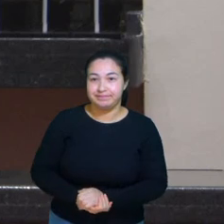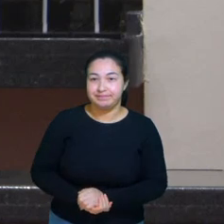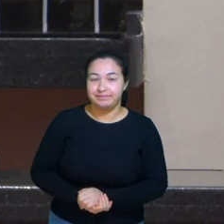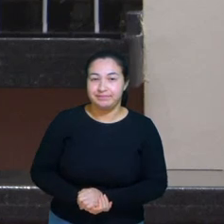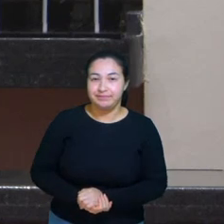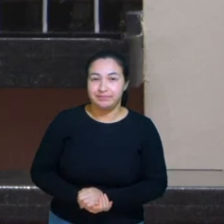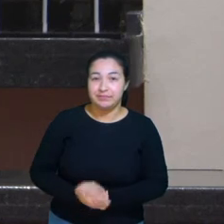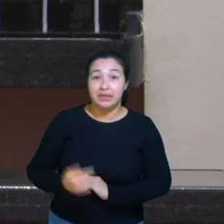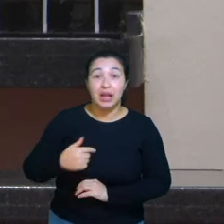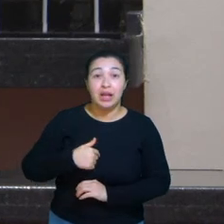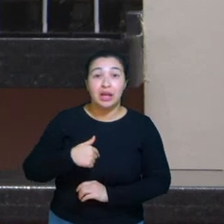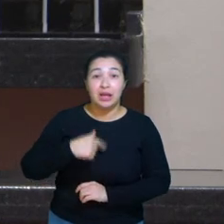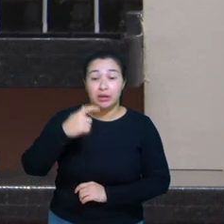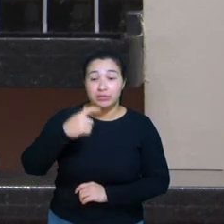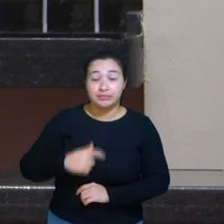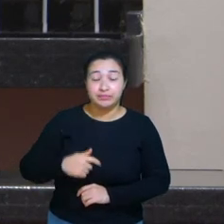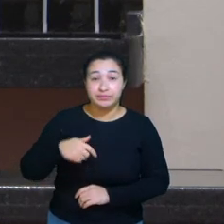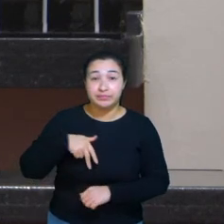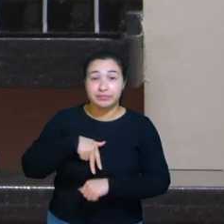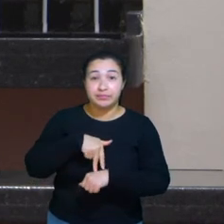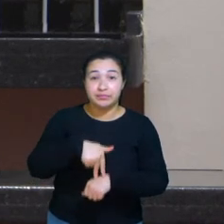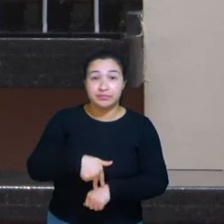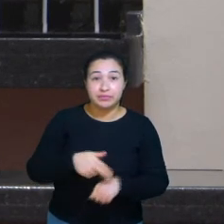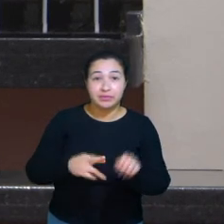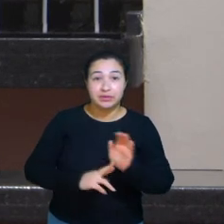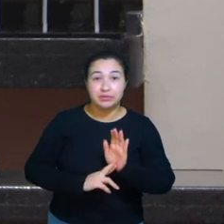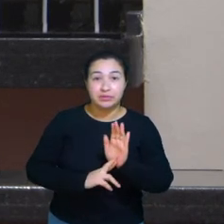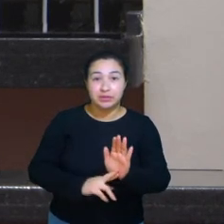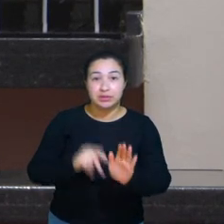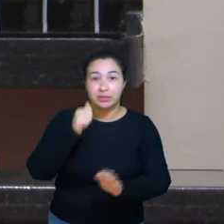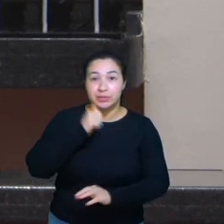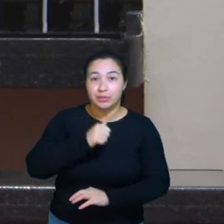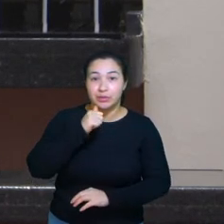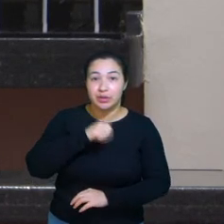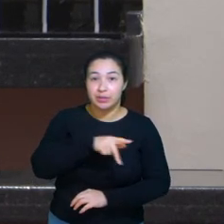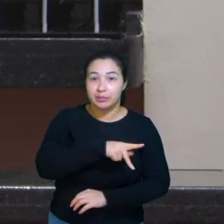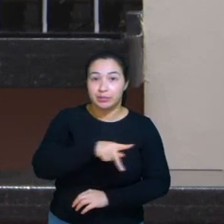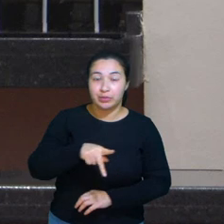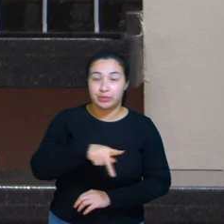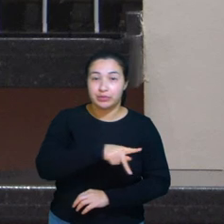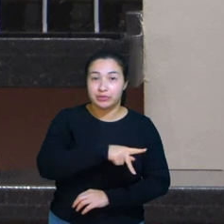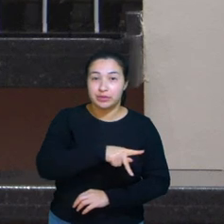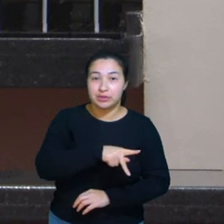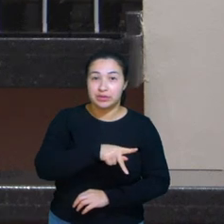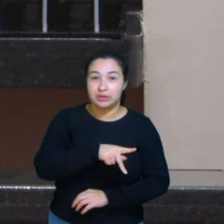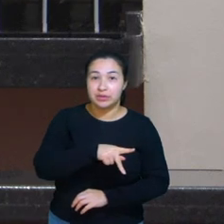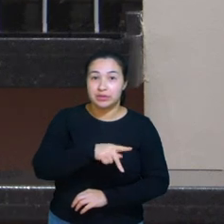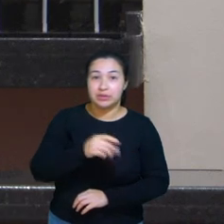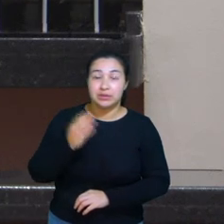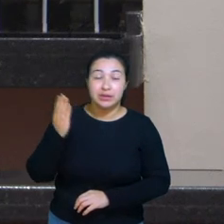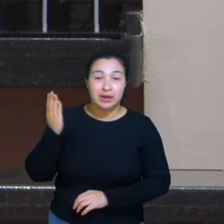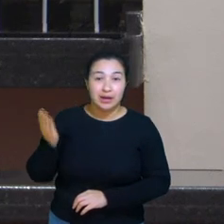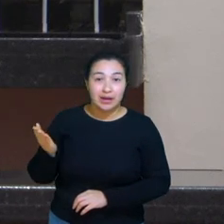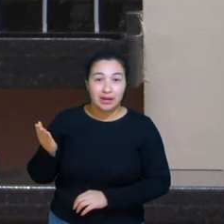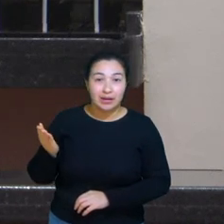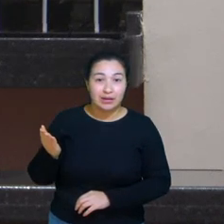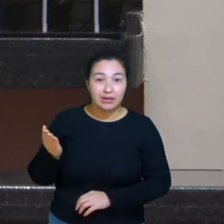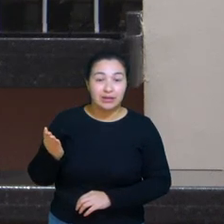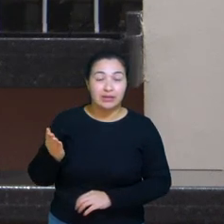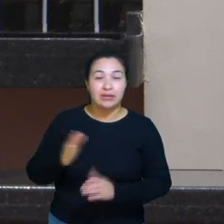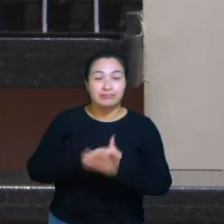estou aqui representando a professora Luciane sereta que manda uma